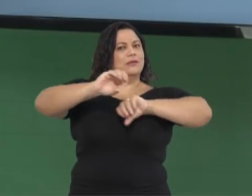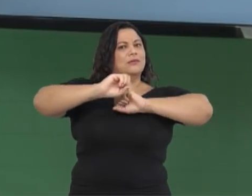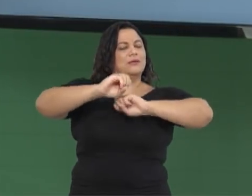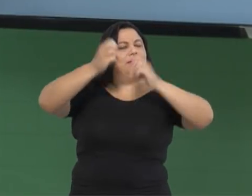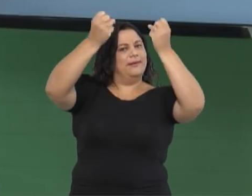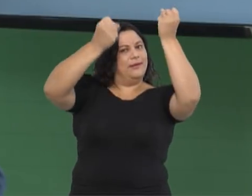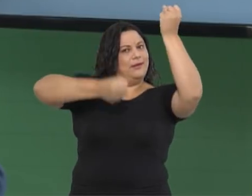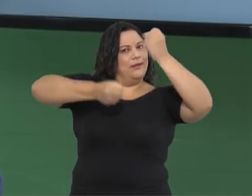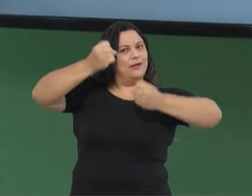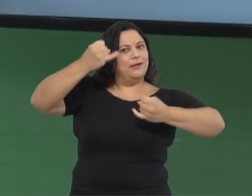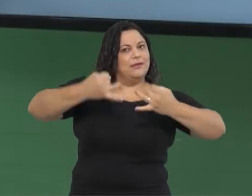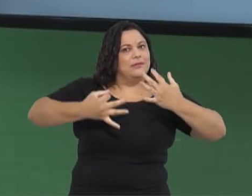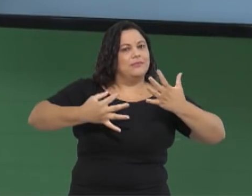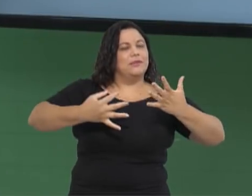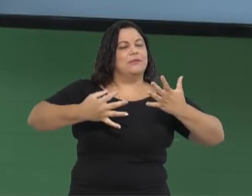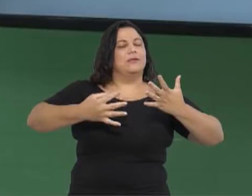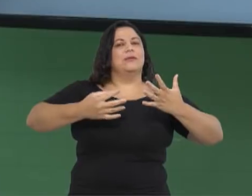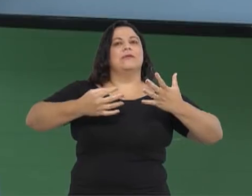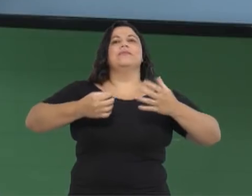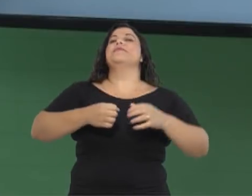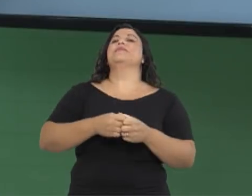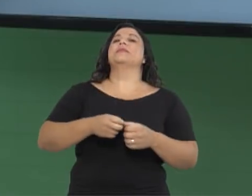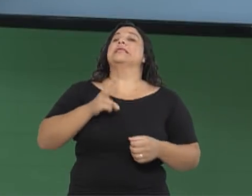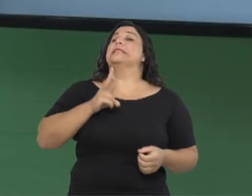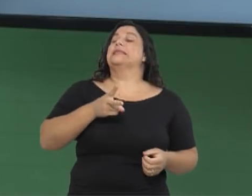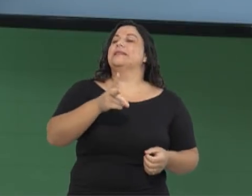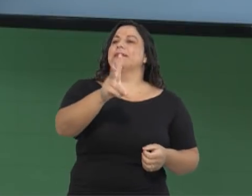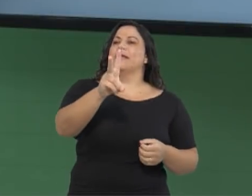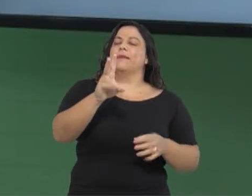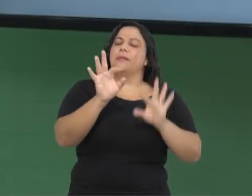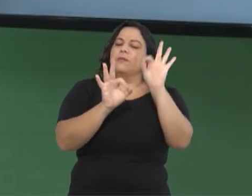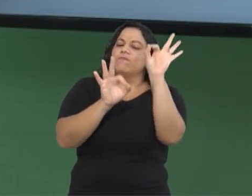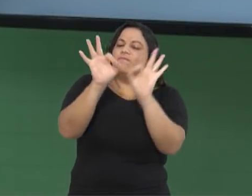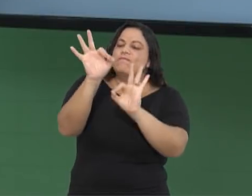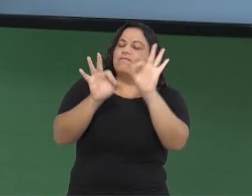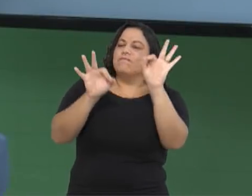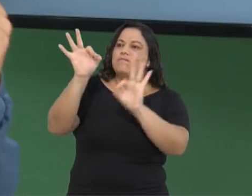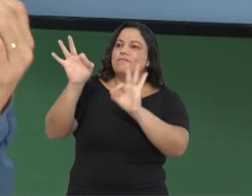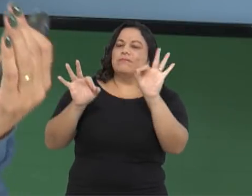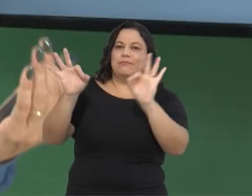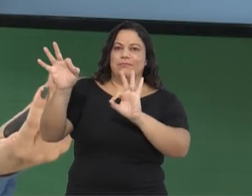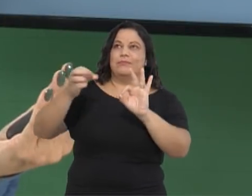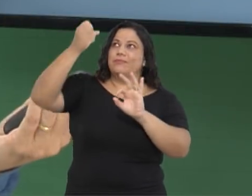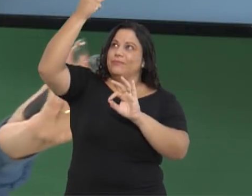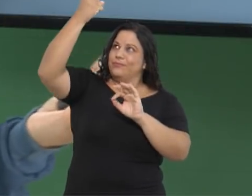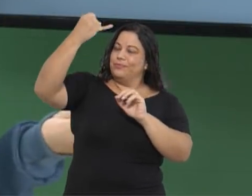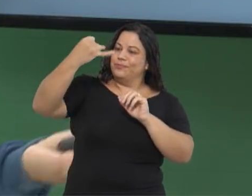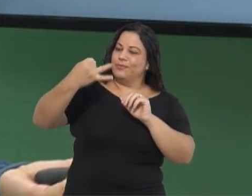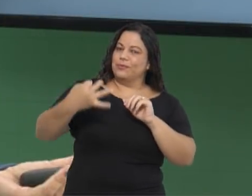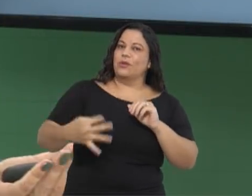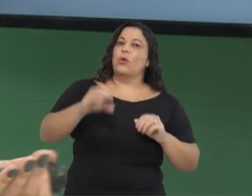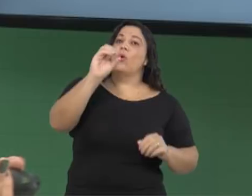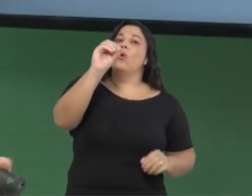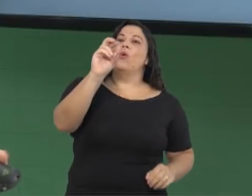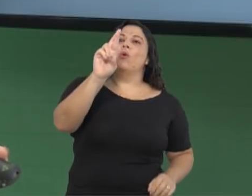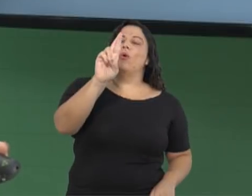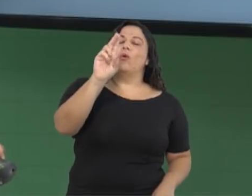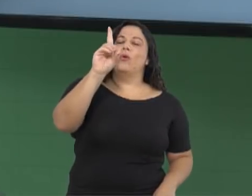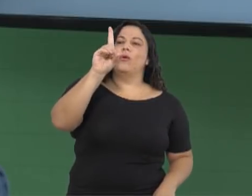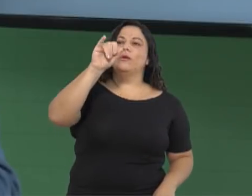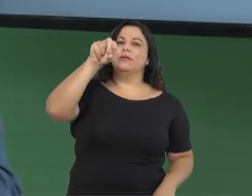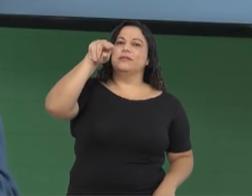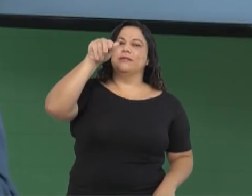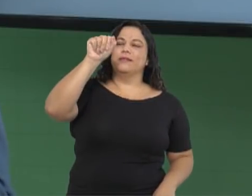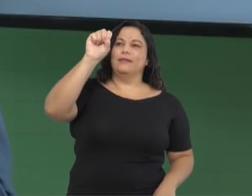nós tivermos que colocar algo em ordem por números, nós vamos chamar de números